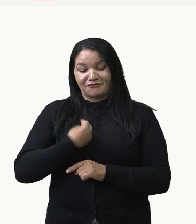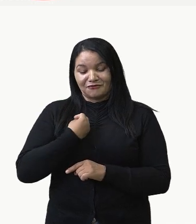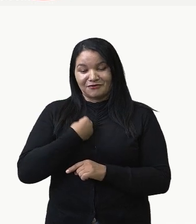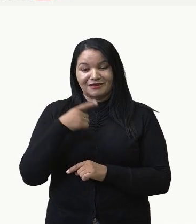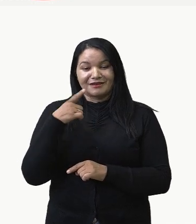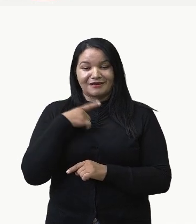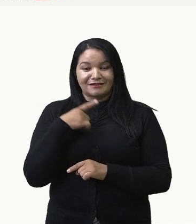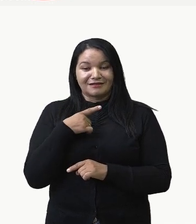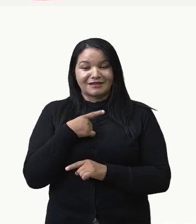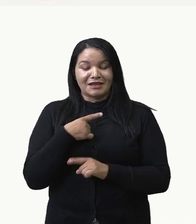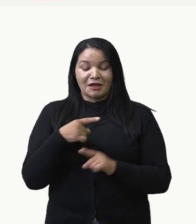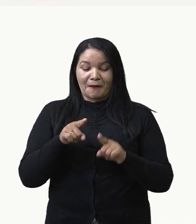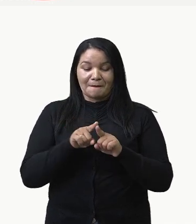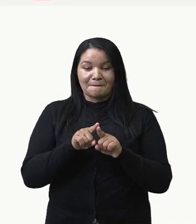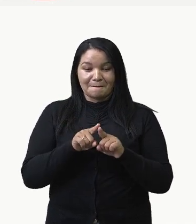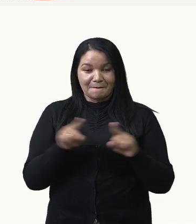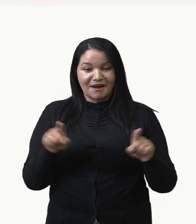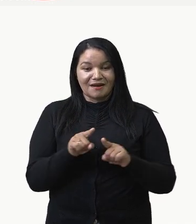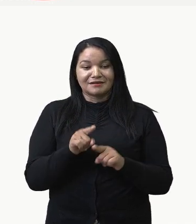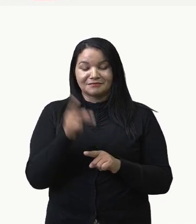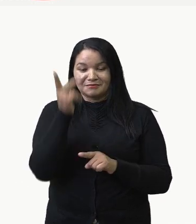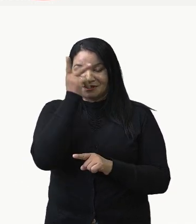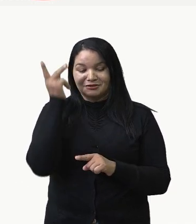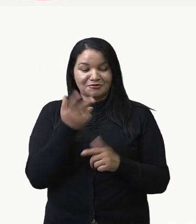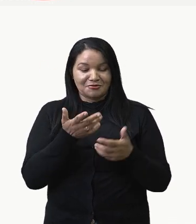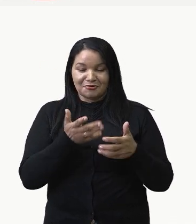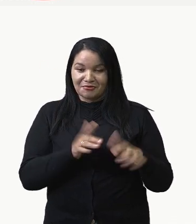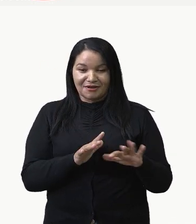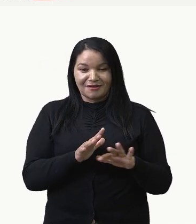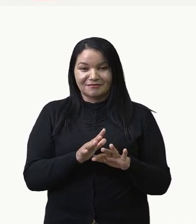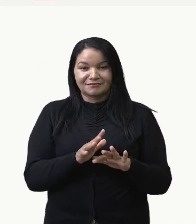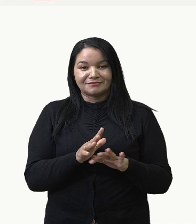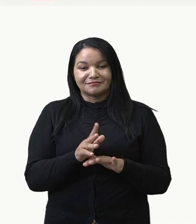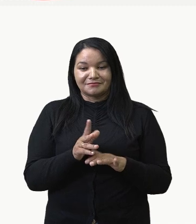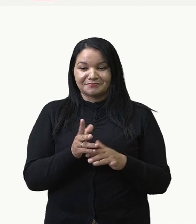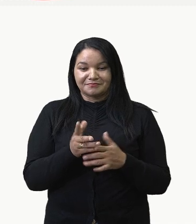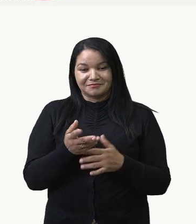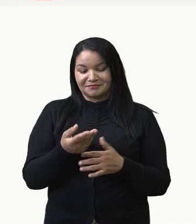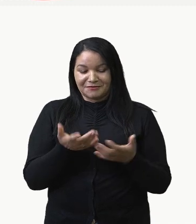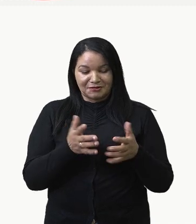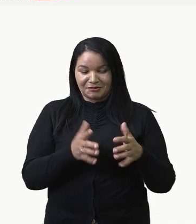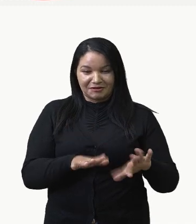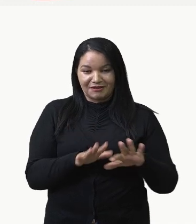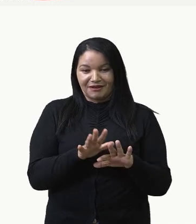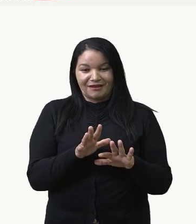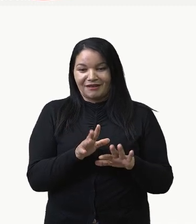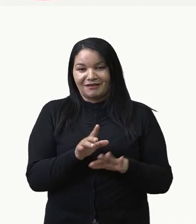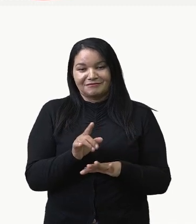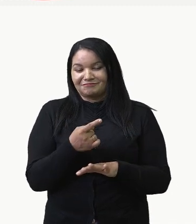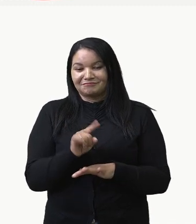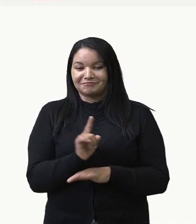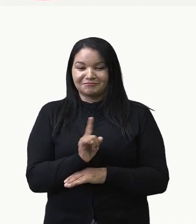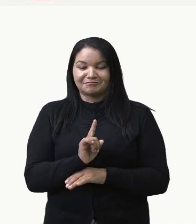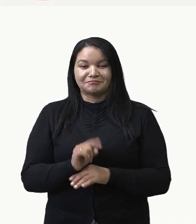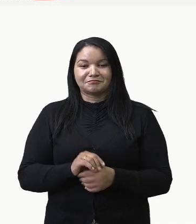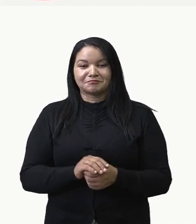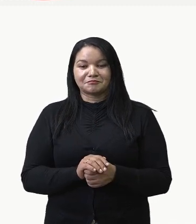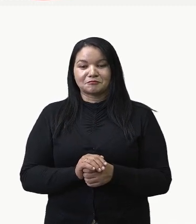domesticado de forma indesejável ele existe mas ninguém quer ali pertinho da gente né